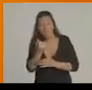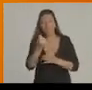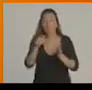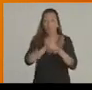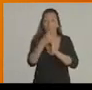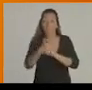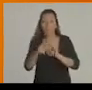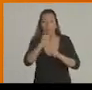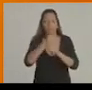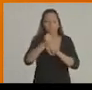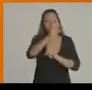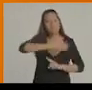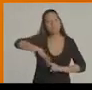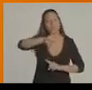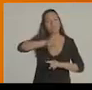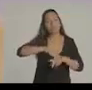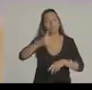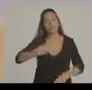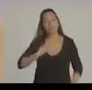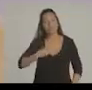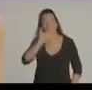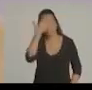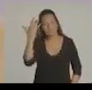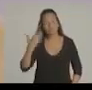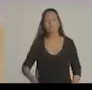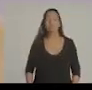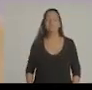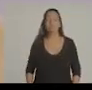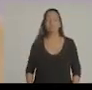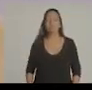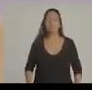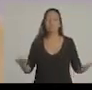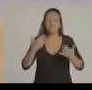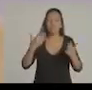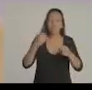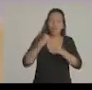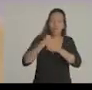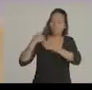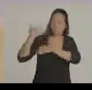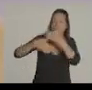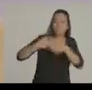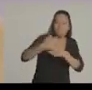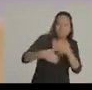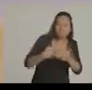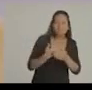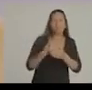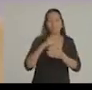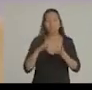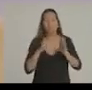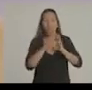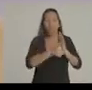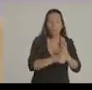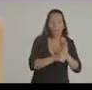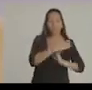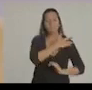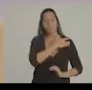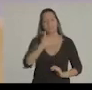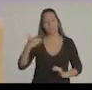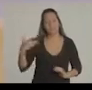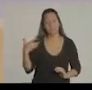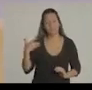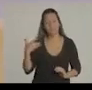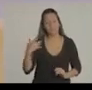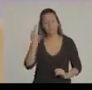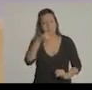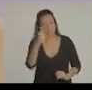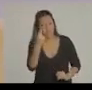desconto para o consumo de água nas áreas mais pobres. Nos últimos anos, virou rotina casos de corrupção na saúde. Isso vai acabar. O dinheiro